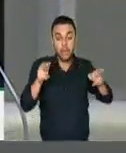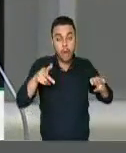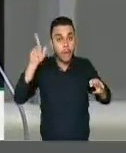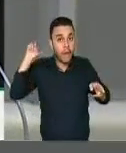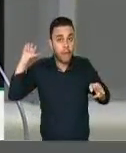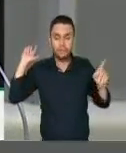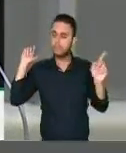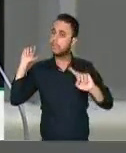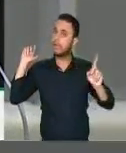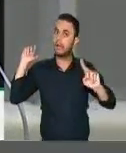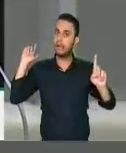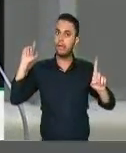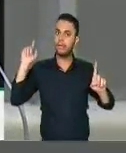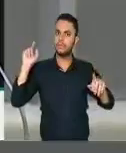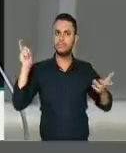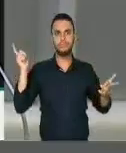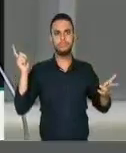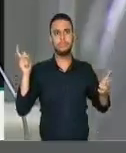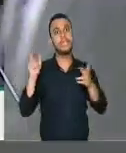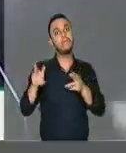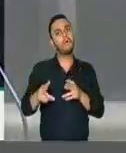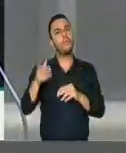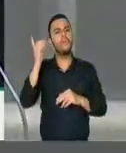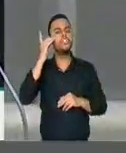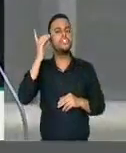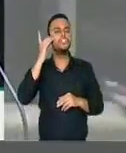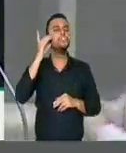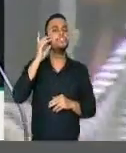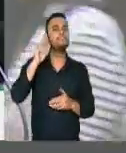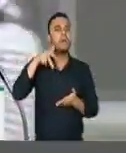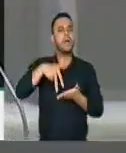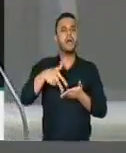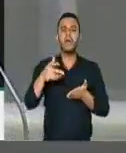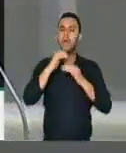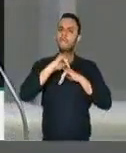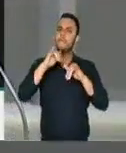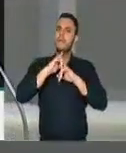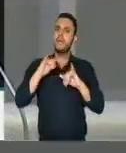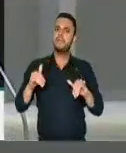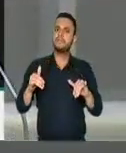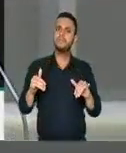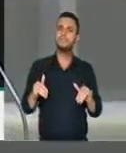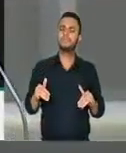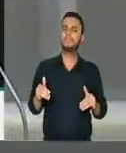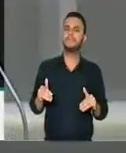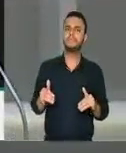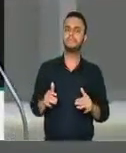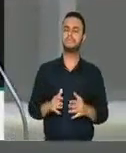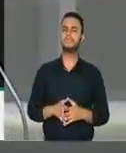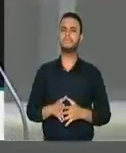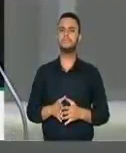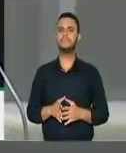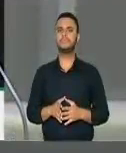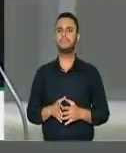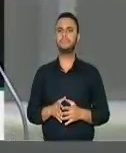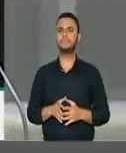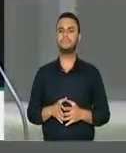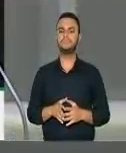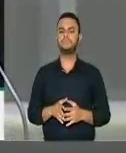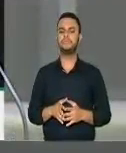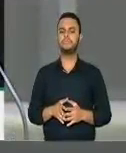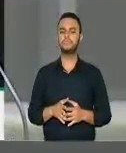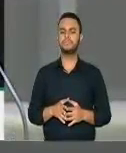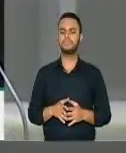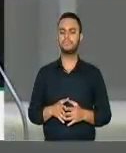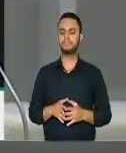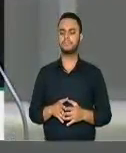batia antes, quando a presidenta Dilma estava à frente do poder,